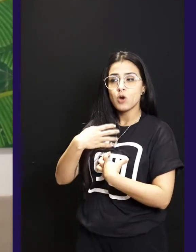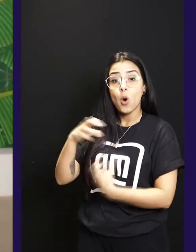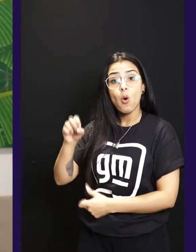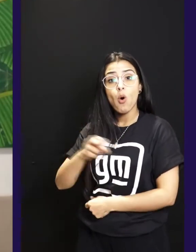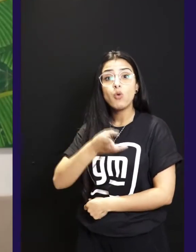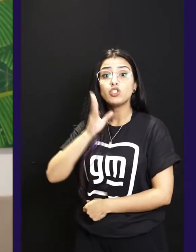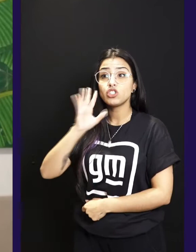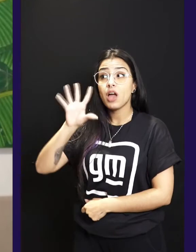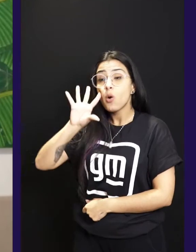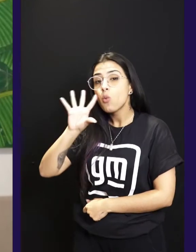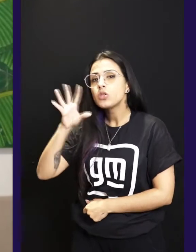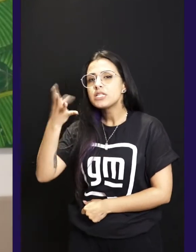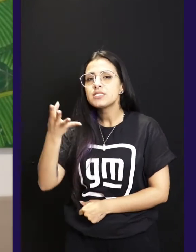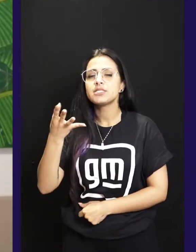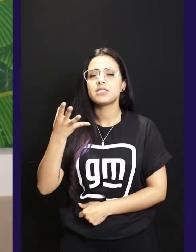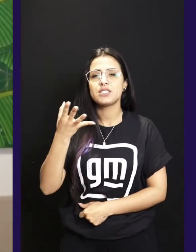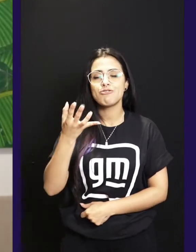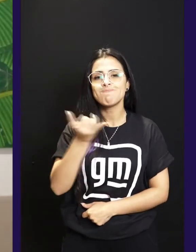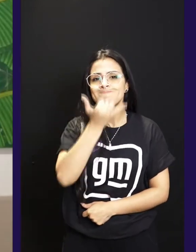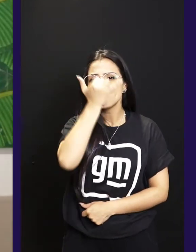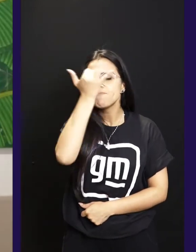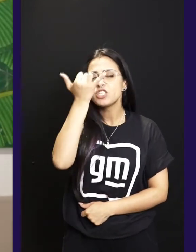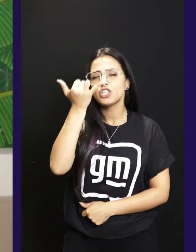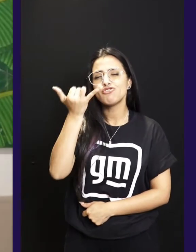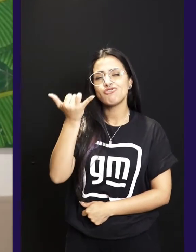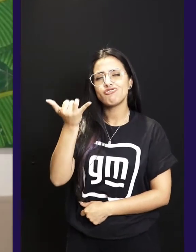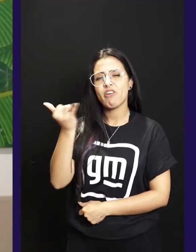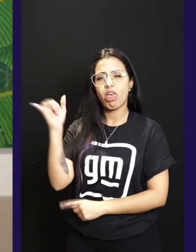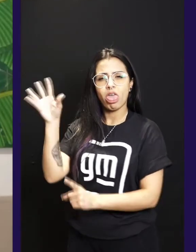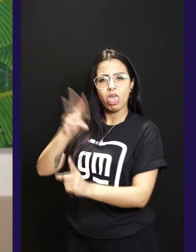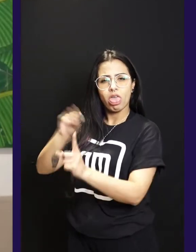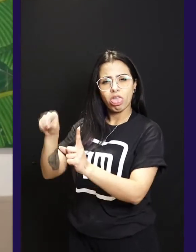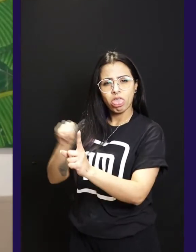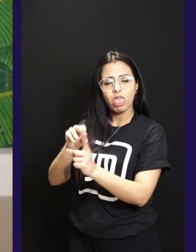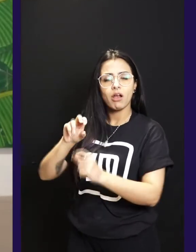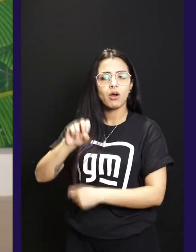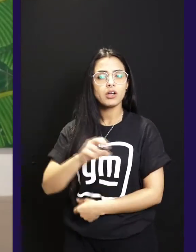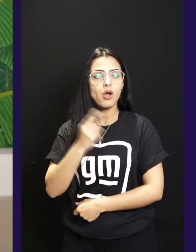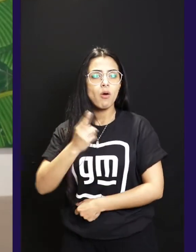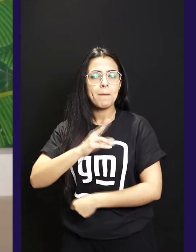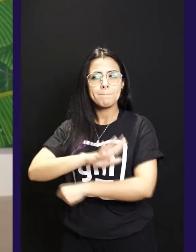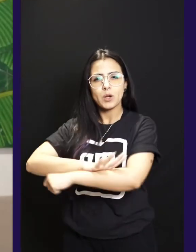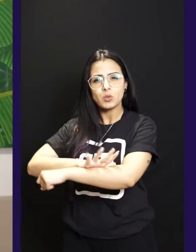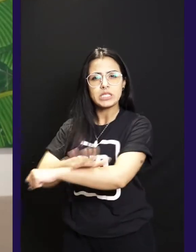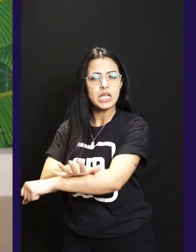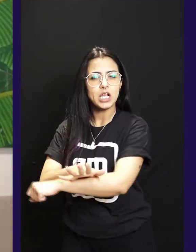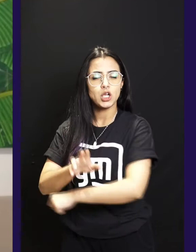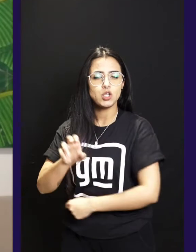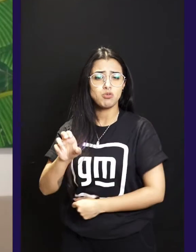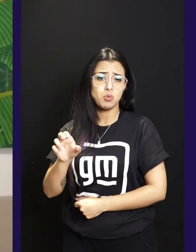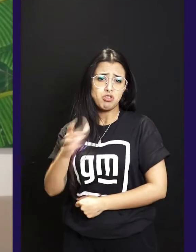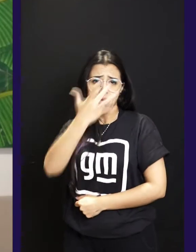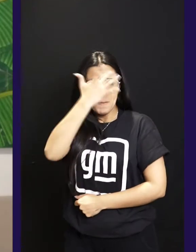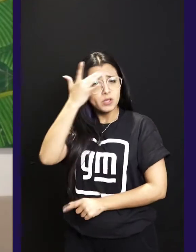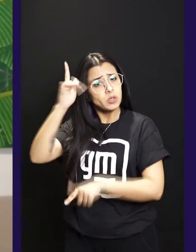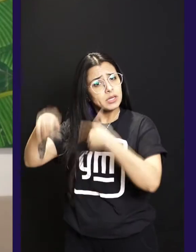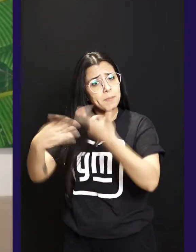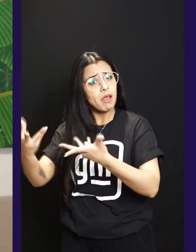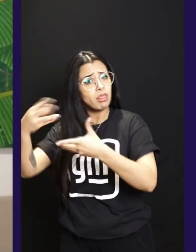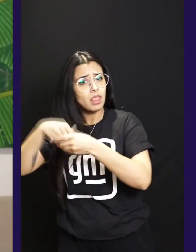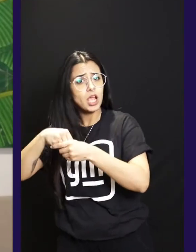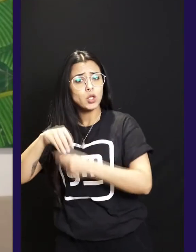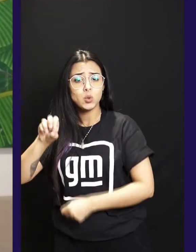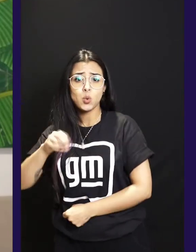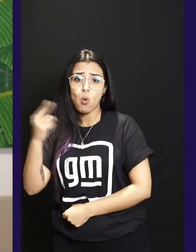entre colaboradores, entre clientes, o que eles já tinham feito sobre isso, se já tinham pensado sobre acessibilidade, né?